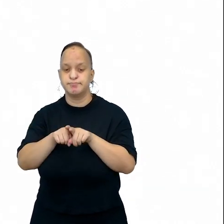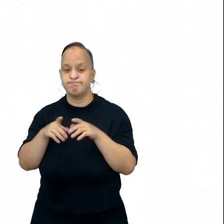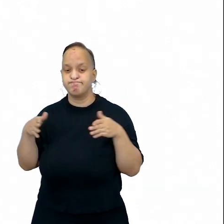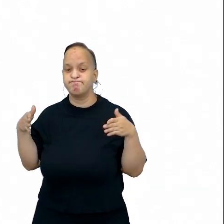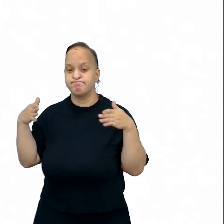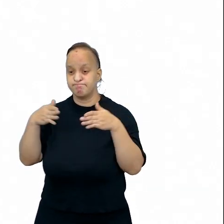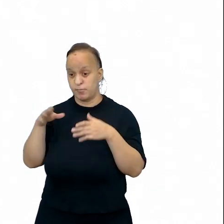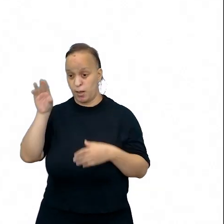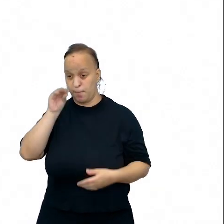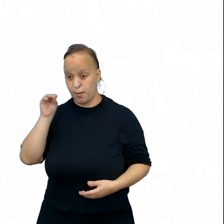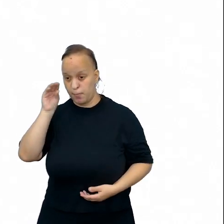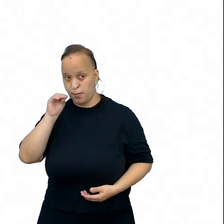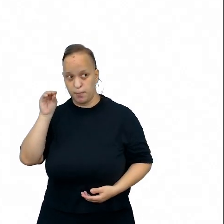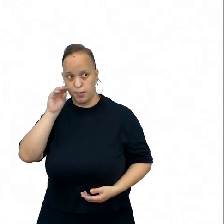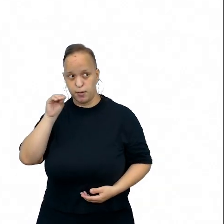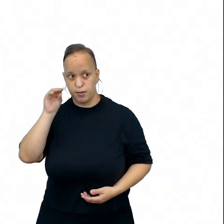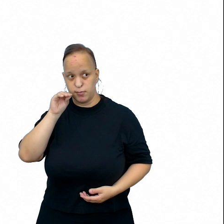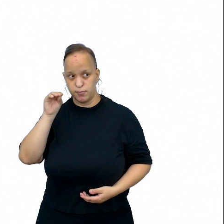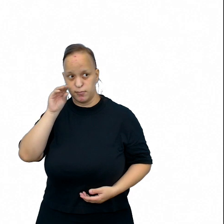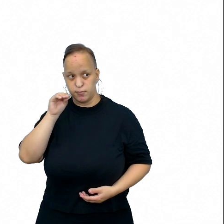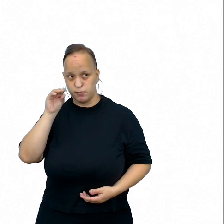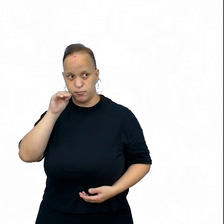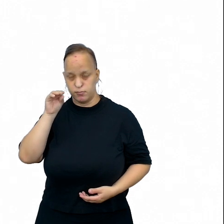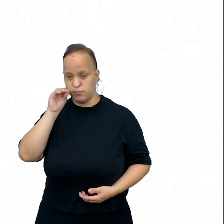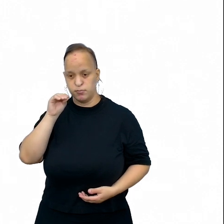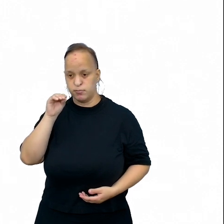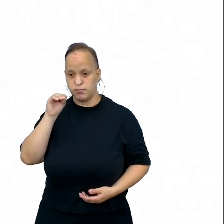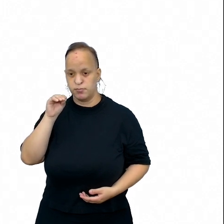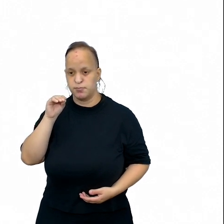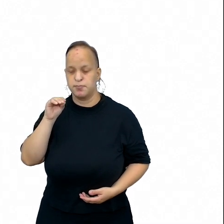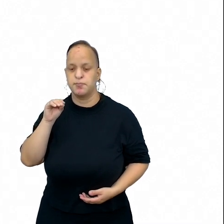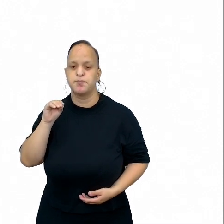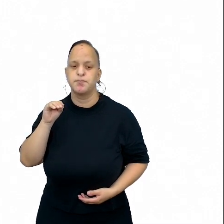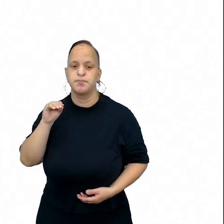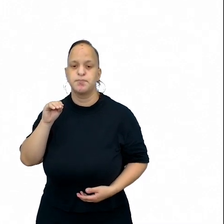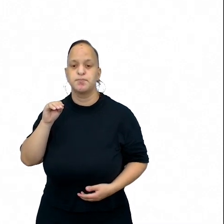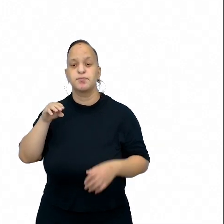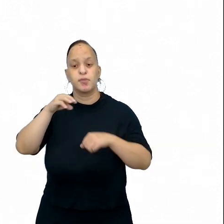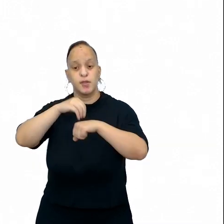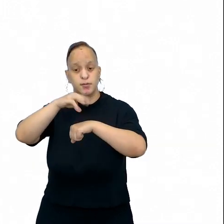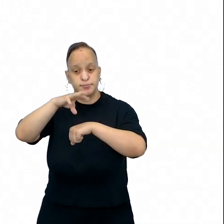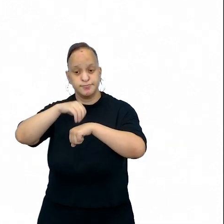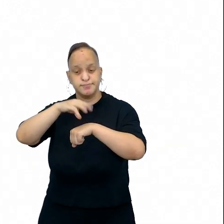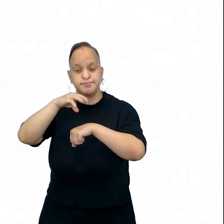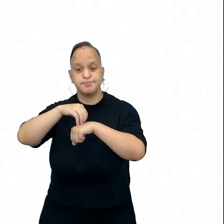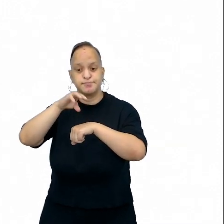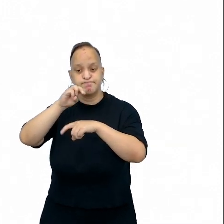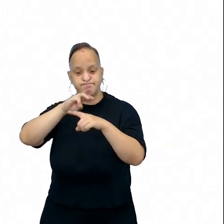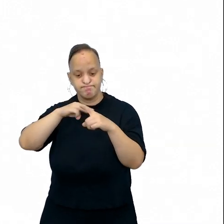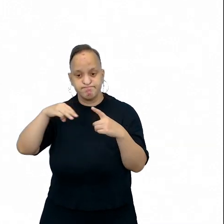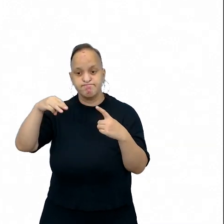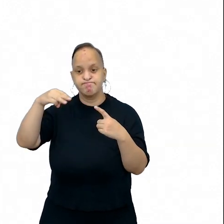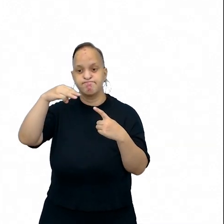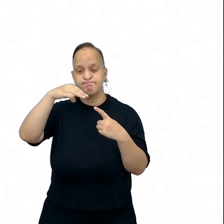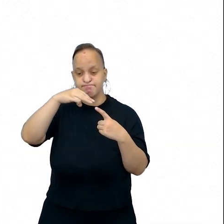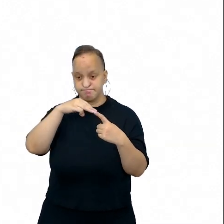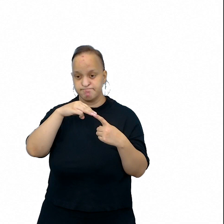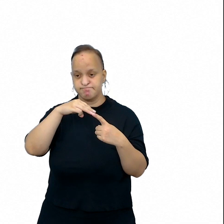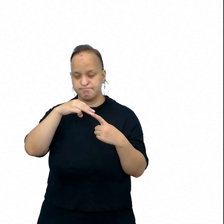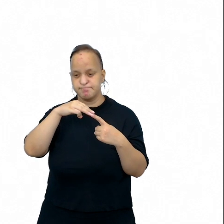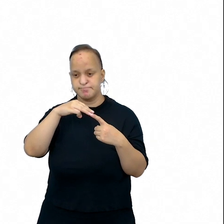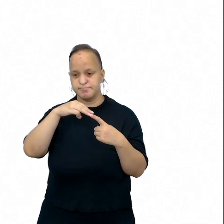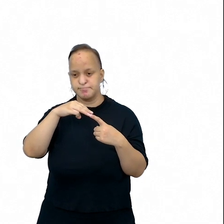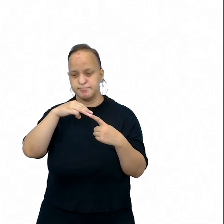oralidade, a aula, né, do Aprender Sempre, sugerimos propostas metodológicas com enfoque, de maneira que